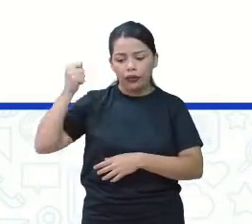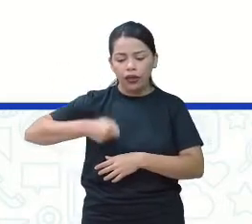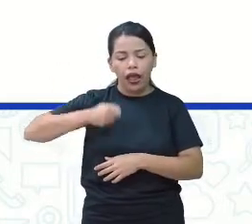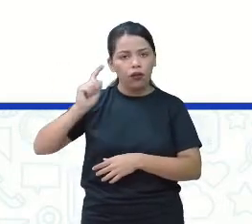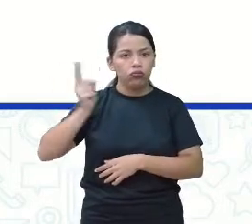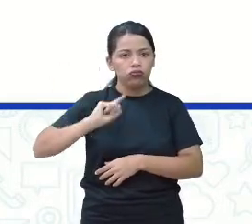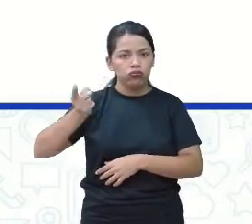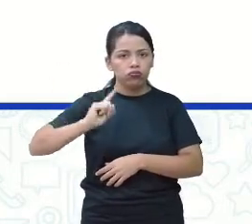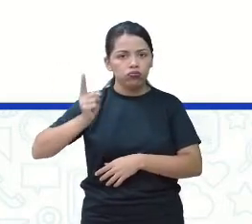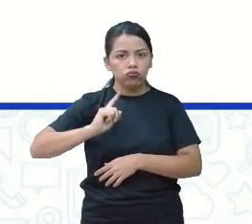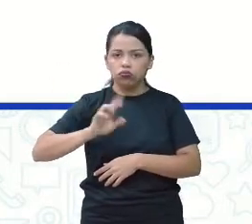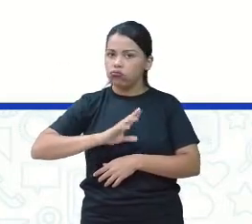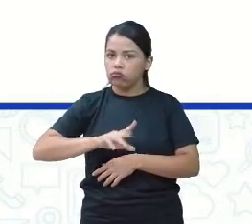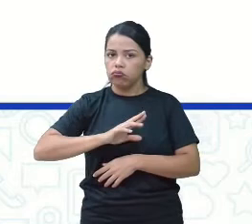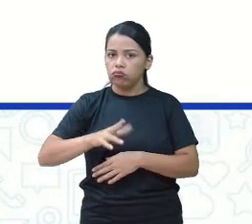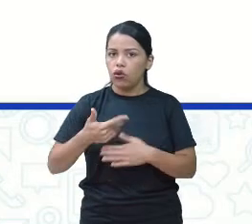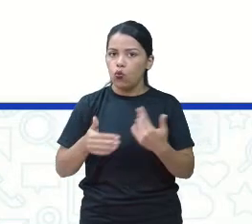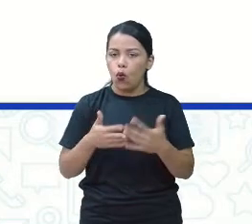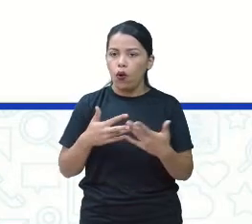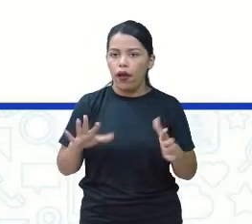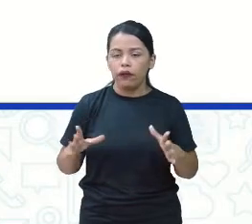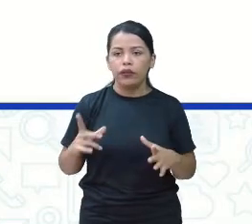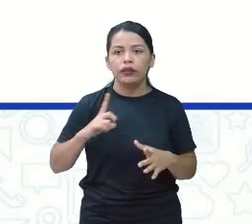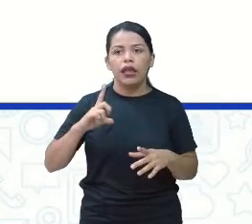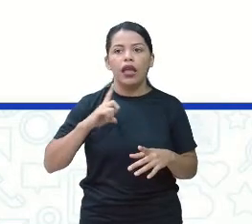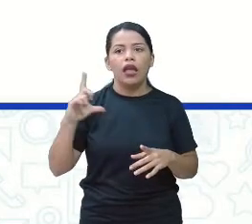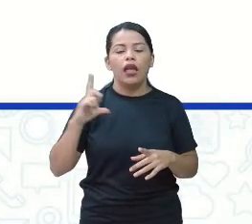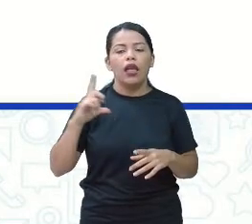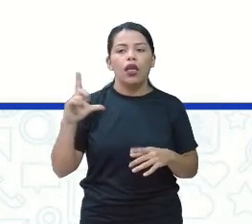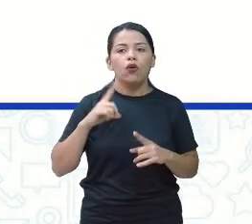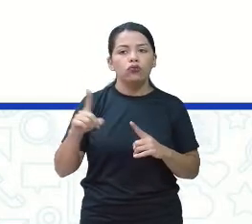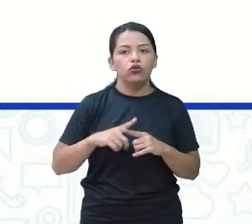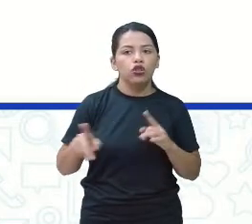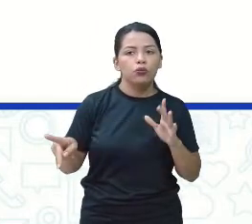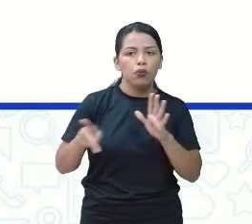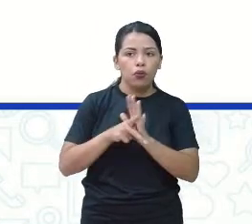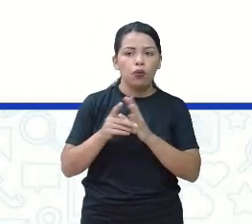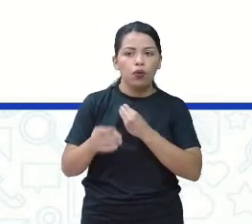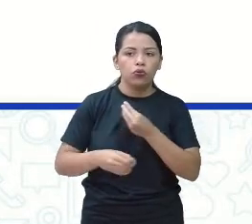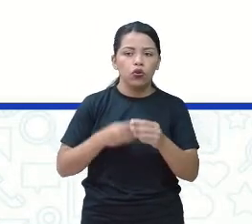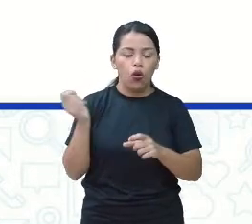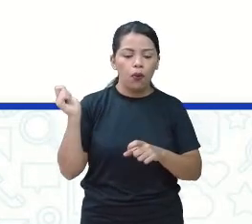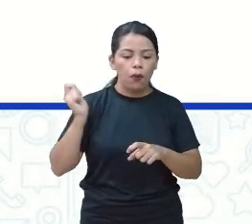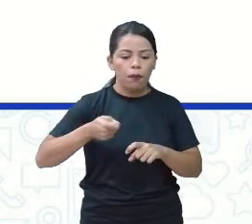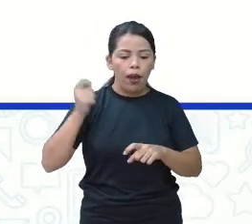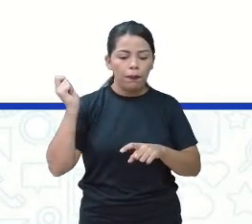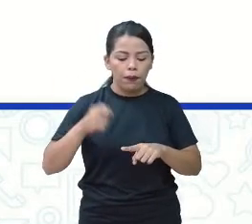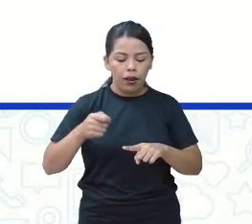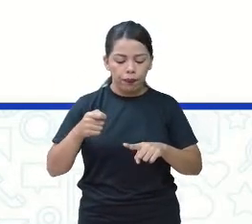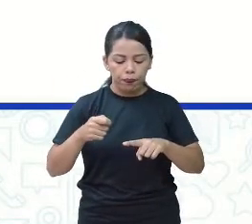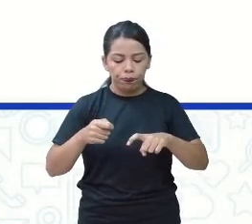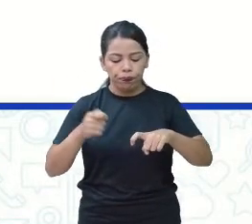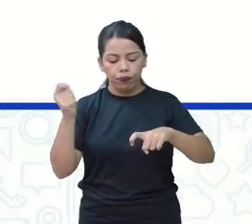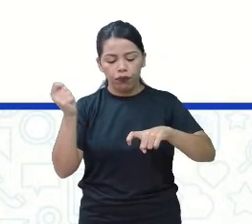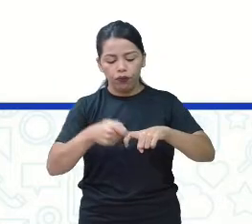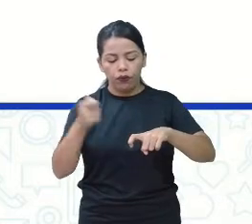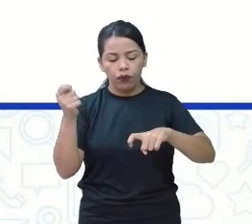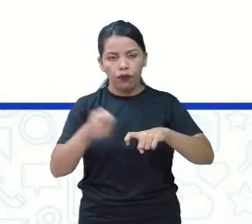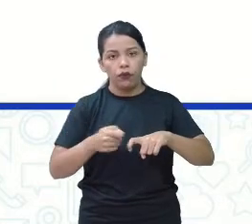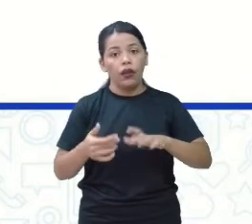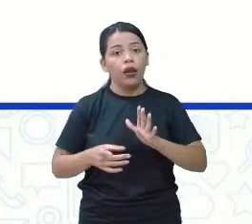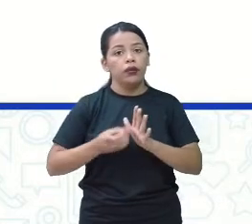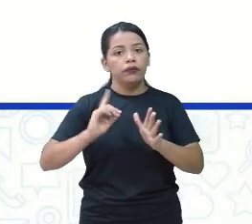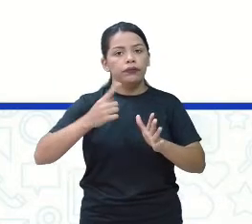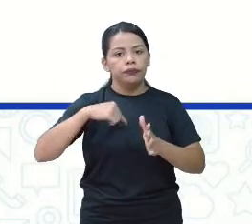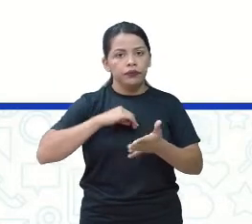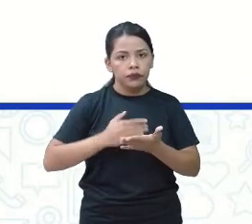Vejam aí, né? O tipo. Então, assim, a maneira que ele bate. Então, é muito importante eu falar isso antes de começar,